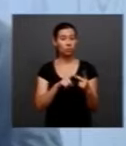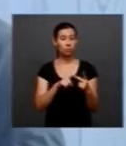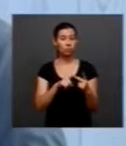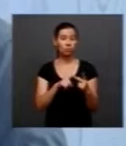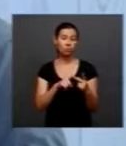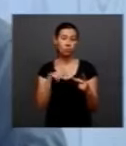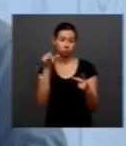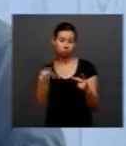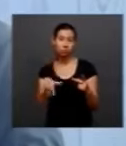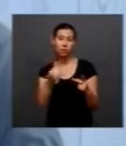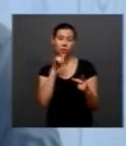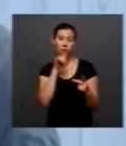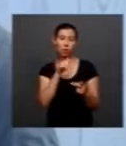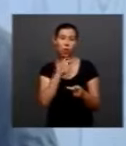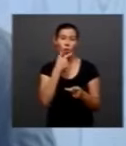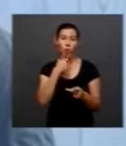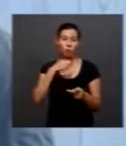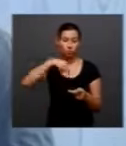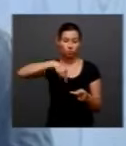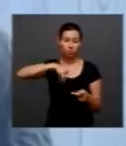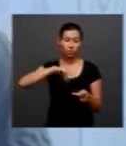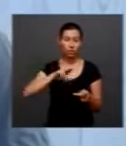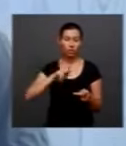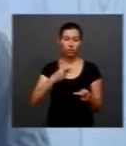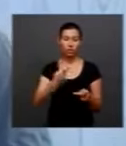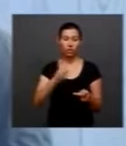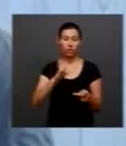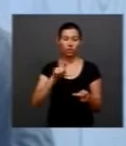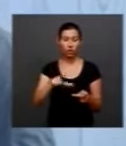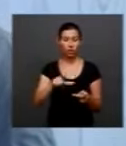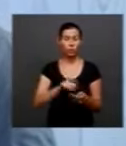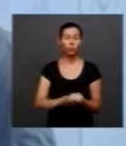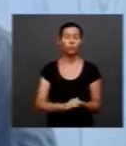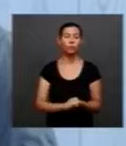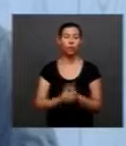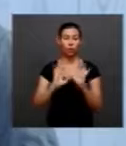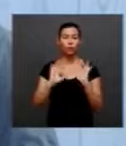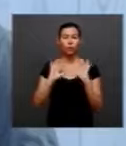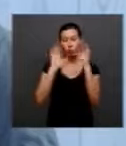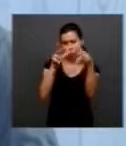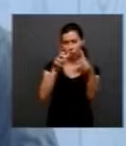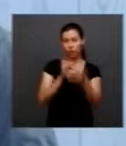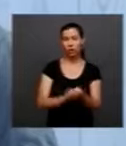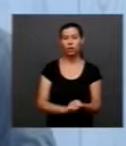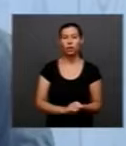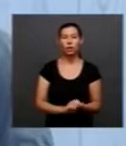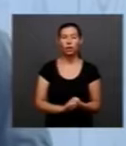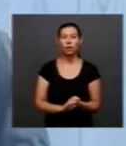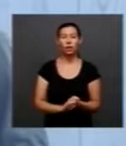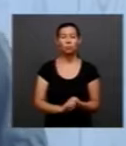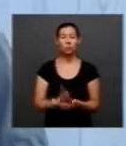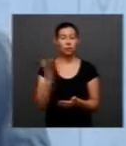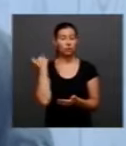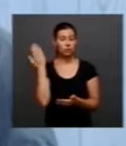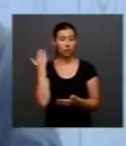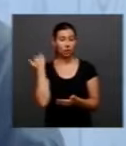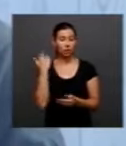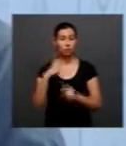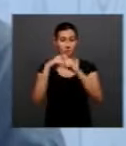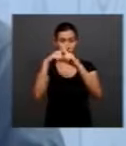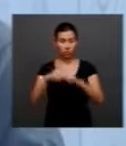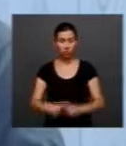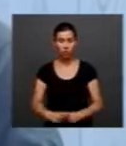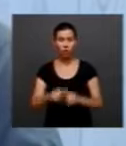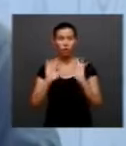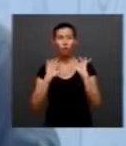Michel, do vôlei futuro, que também sofreu uma onda de ofensas, de xingamentos durante uma partida de vôleibol, inclusive